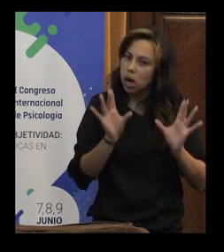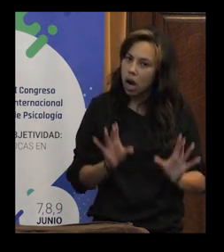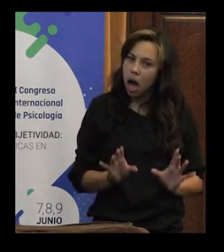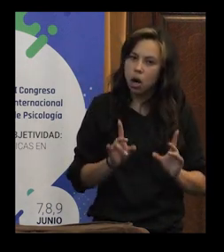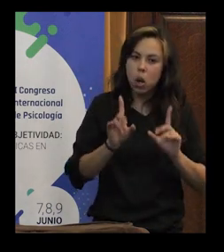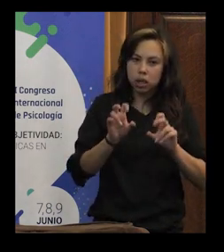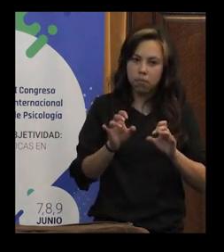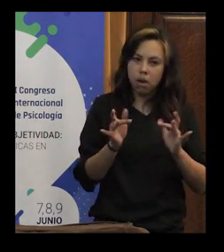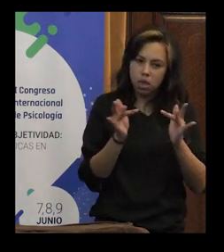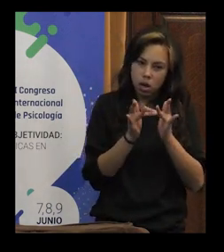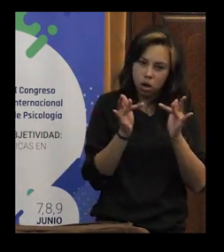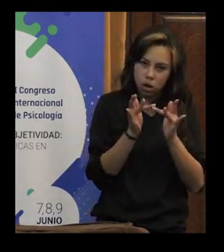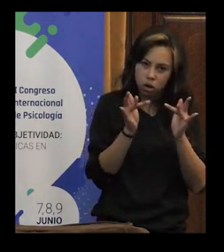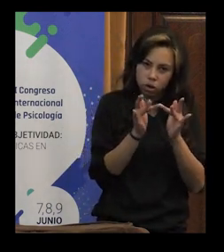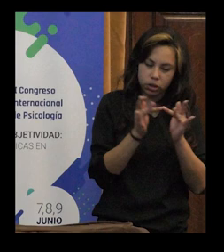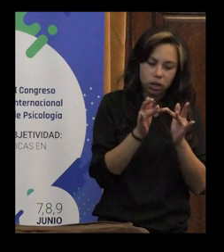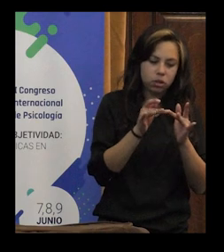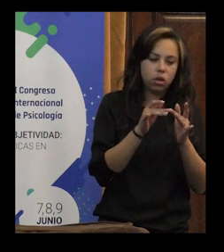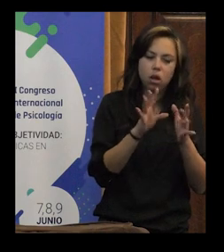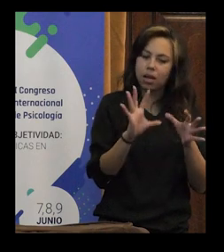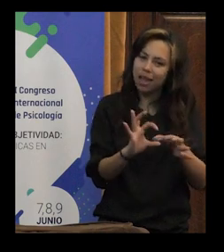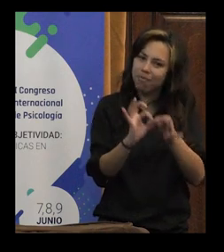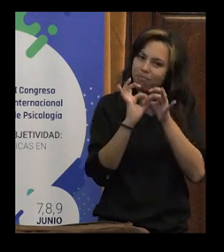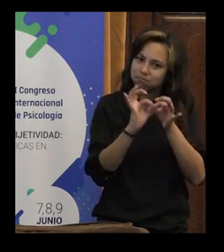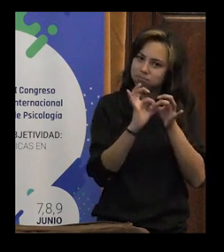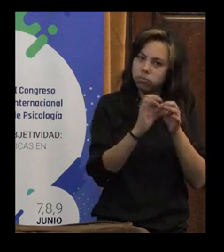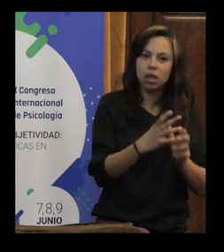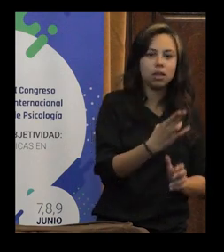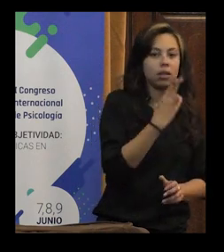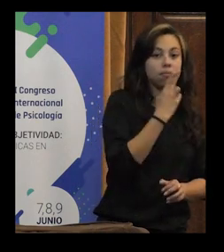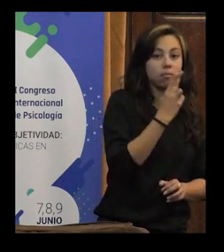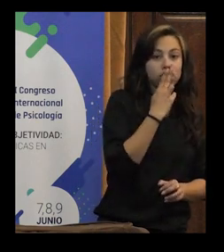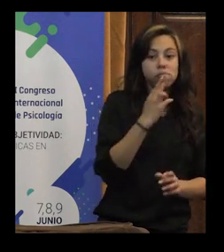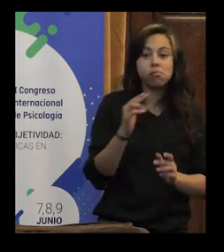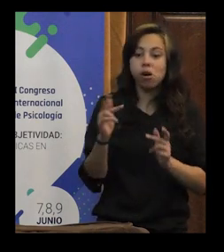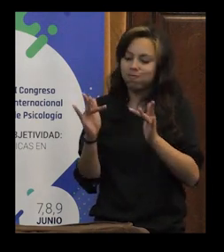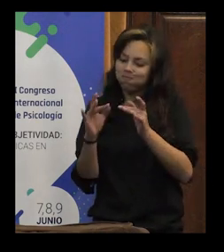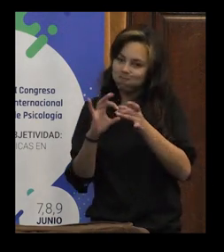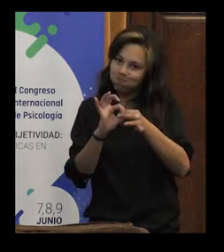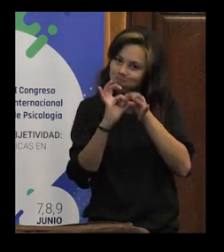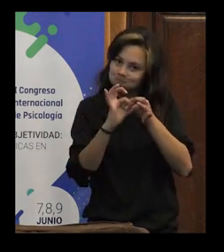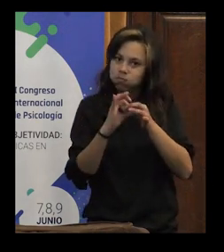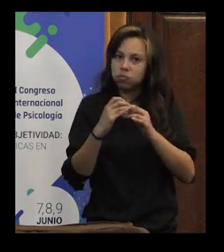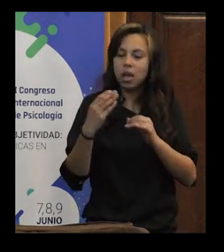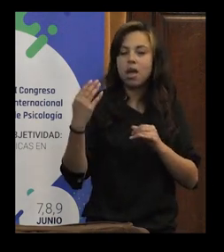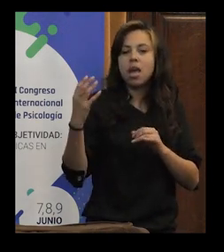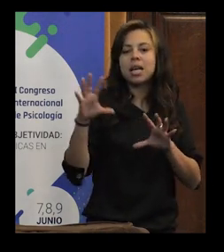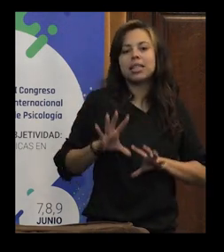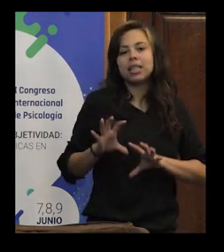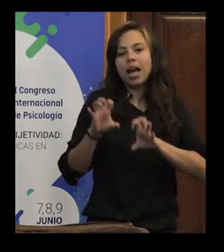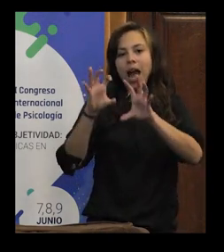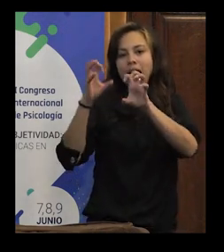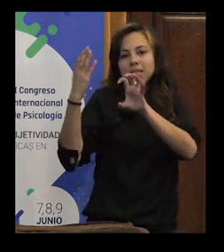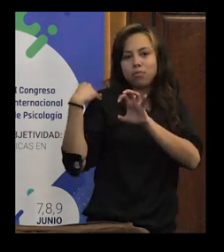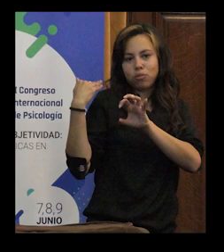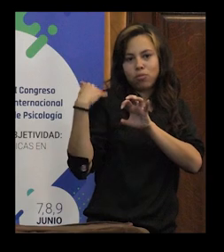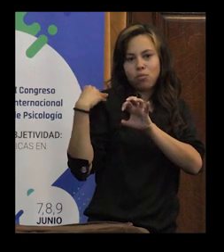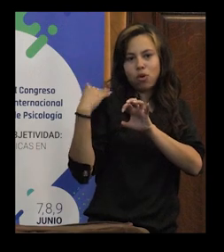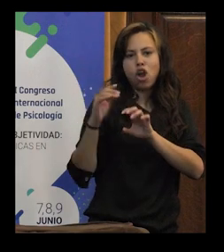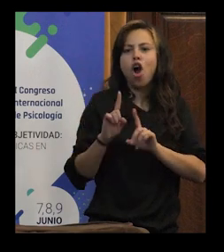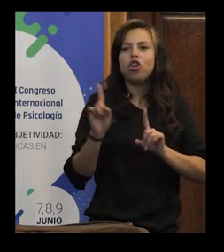entre o tabaquismo e o câncer de pulmão, e, portanto, que se tratava de um problema de saúde